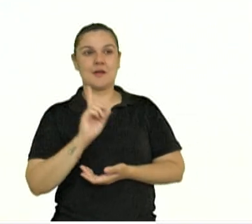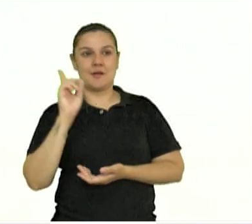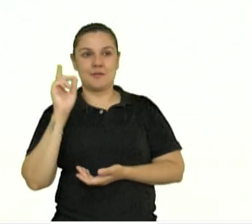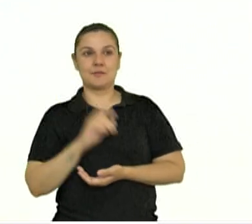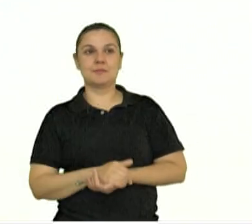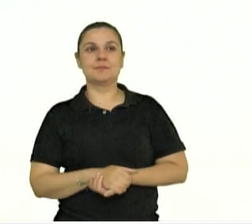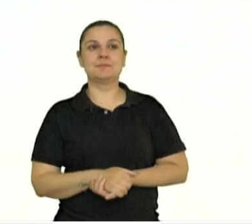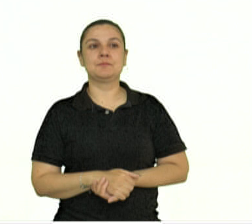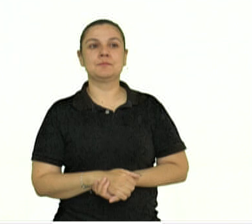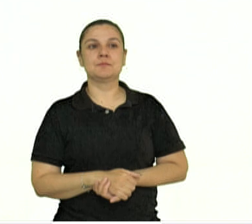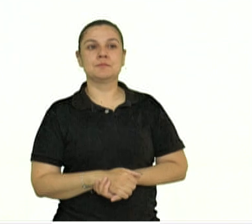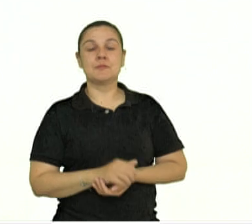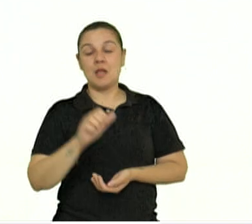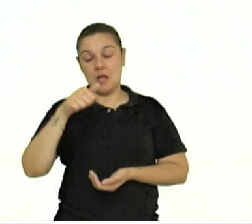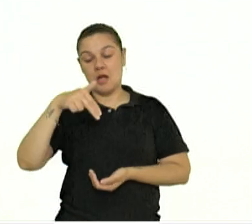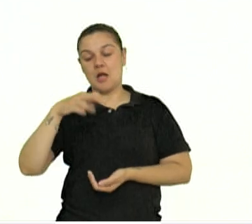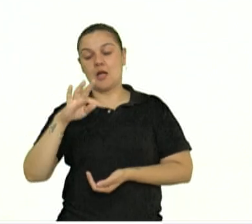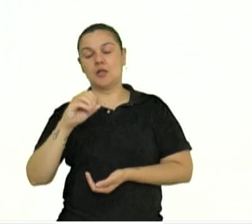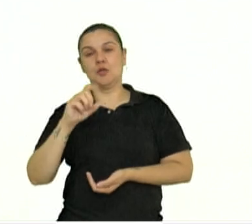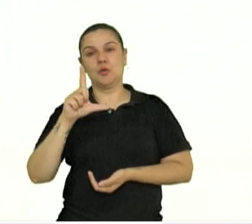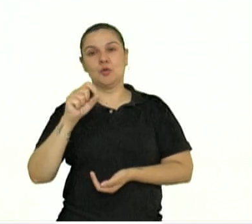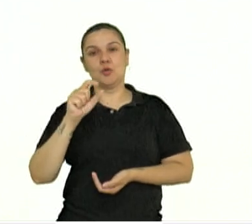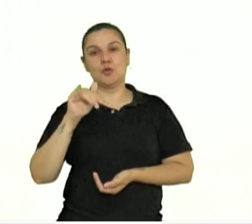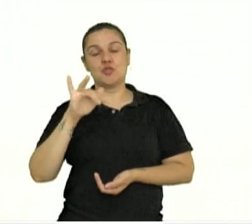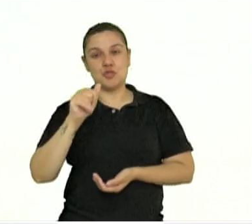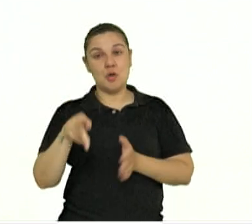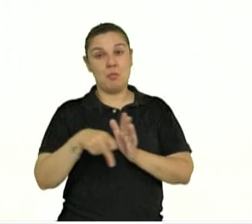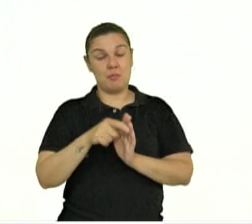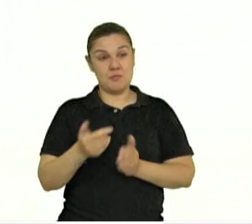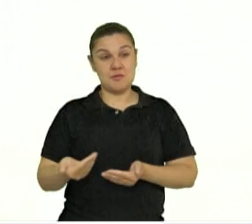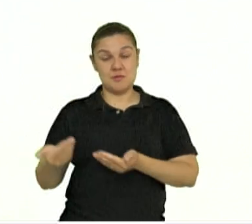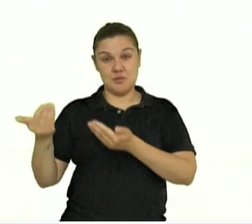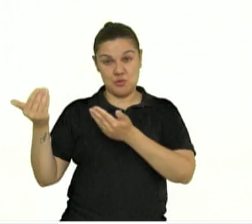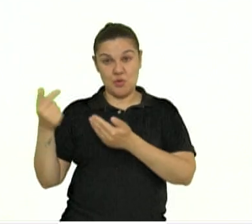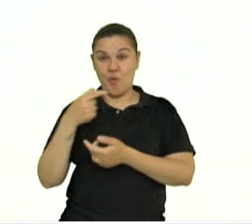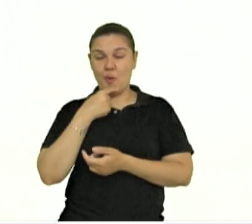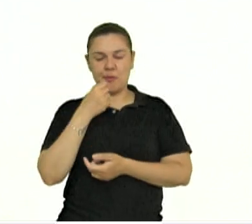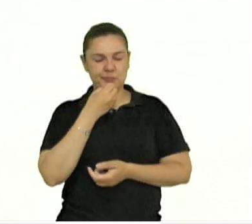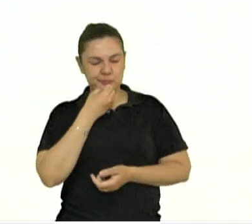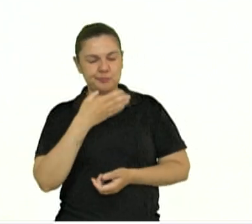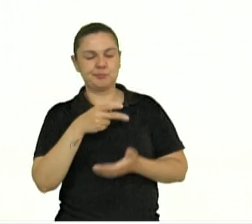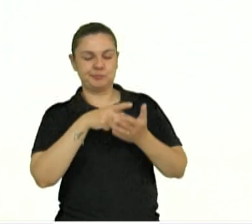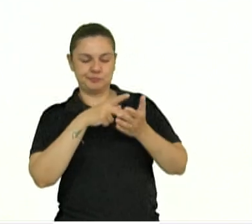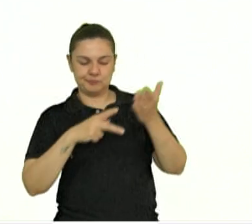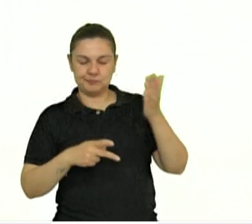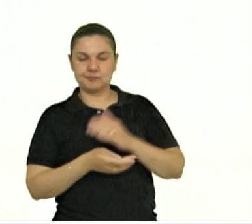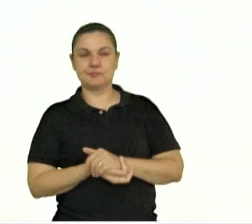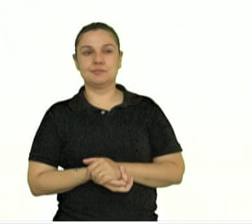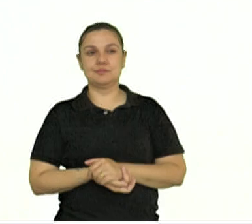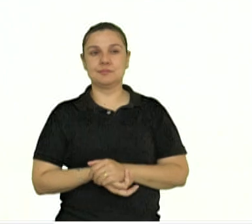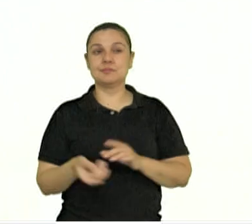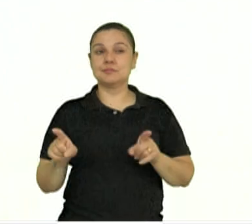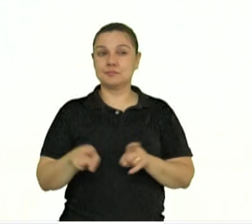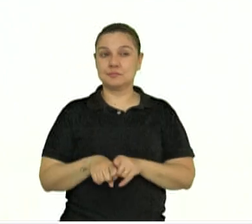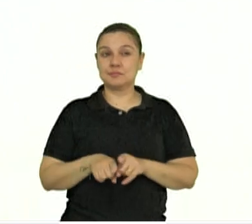um livro chamado Antologia Poética do Carlos Drummond de Andrade, que é bem interessante para quem gosta de poema, e